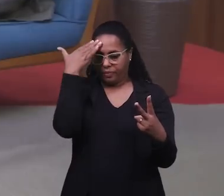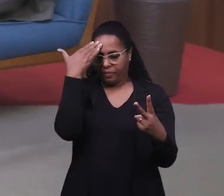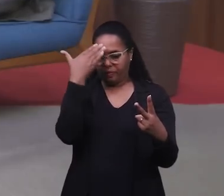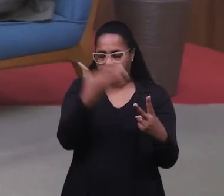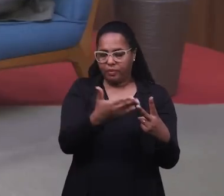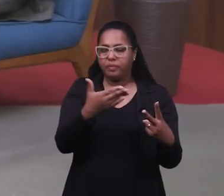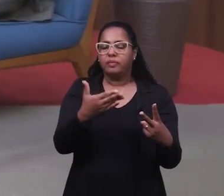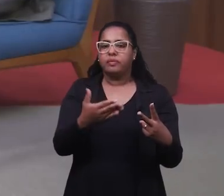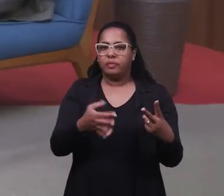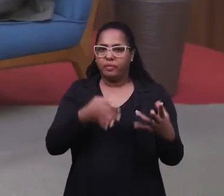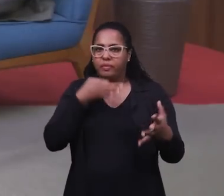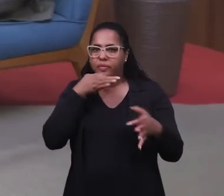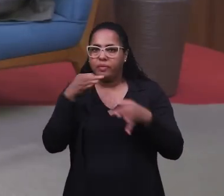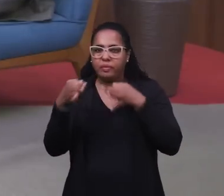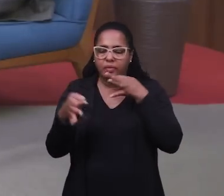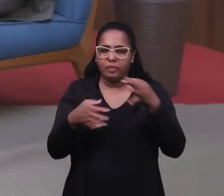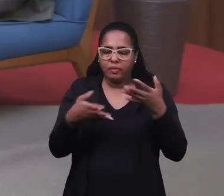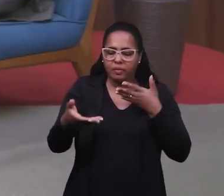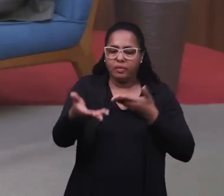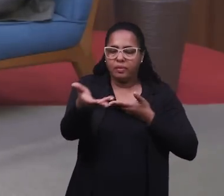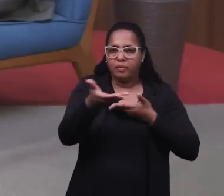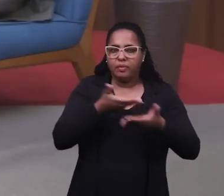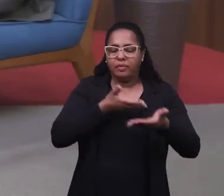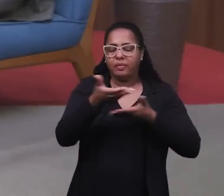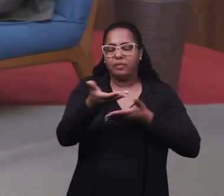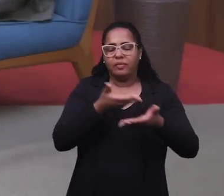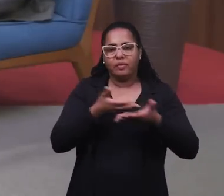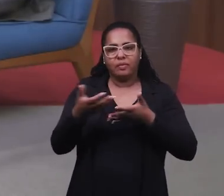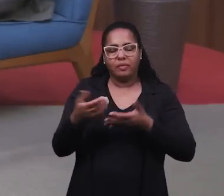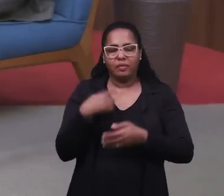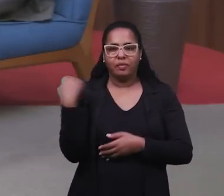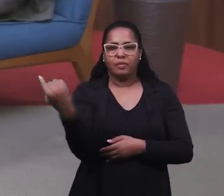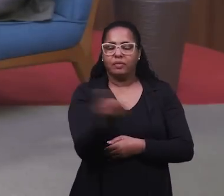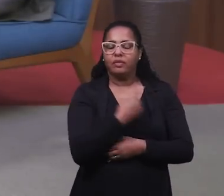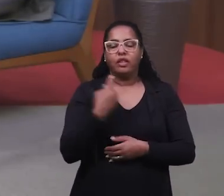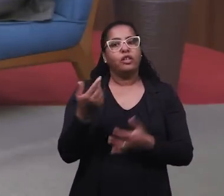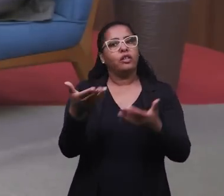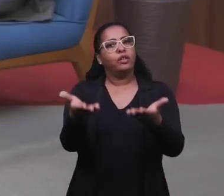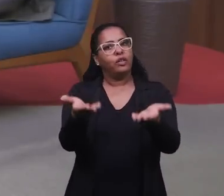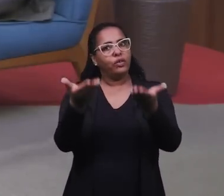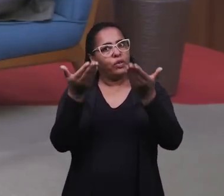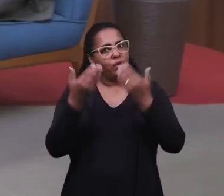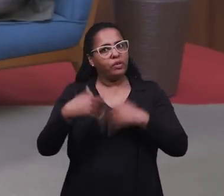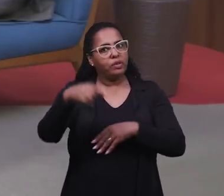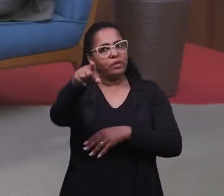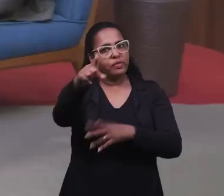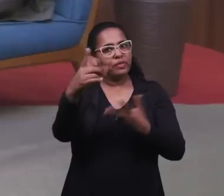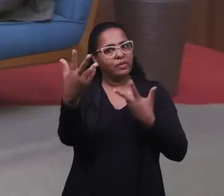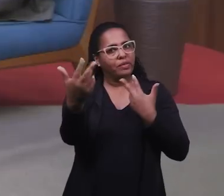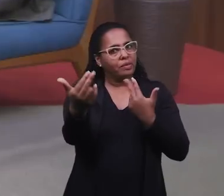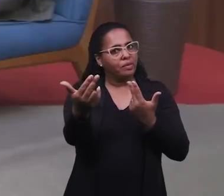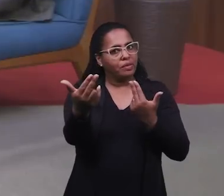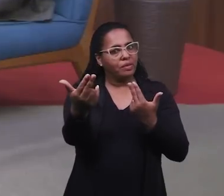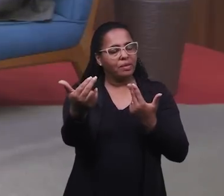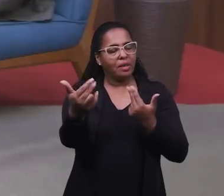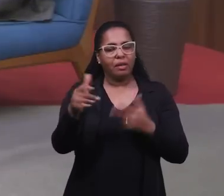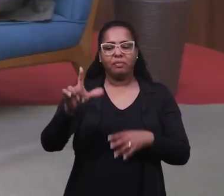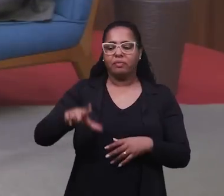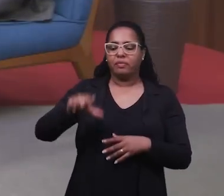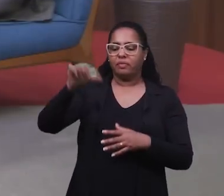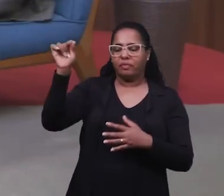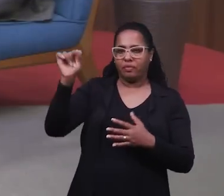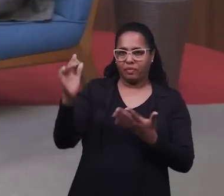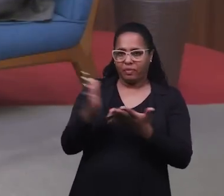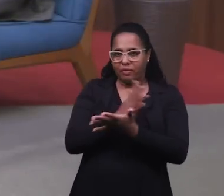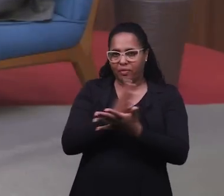Cibele pelos comentários enviados, por interagirem conosco, e convido você a fazer a mesma coisa.